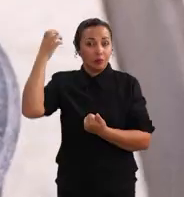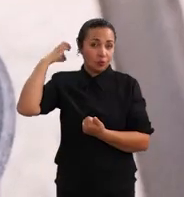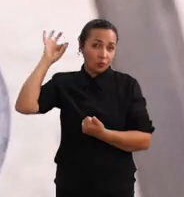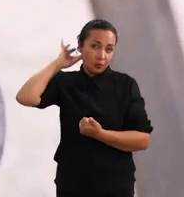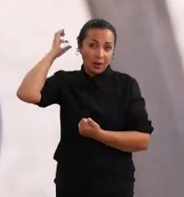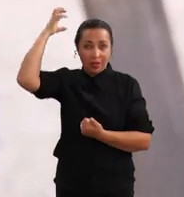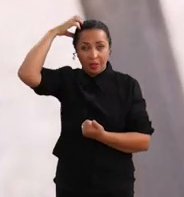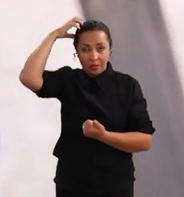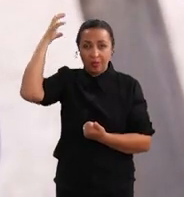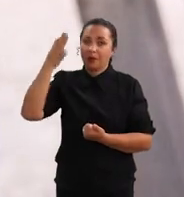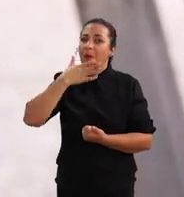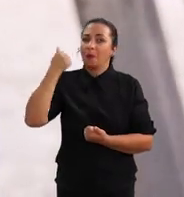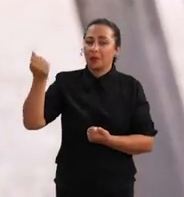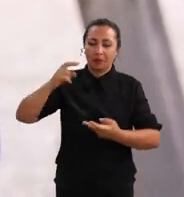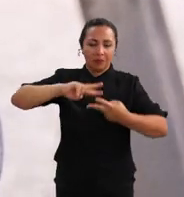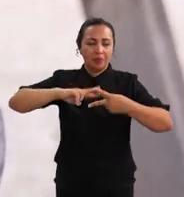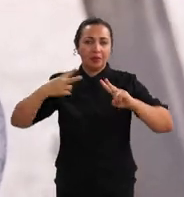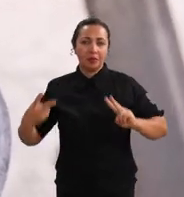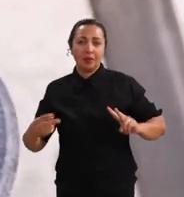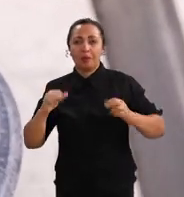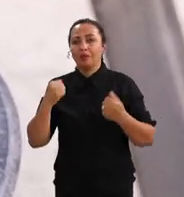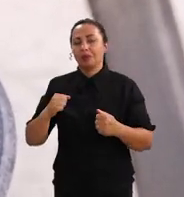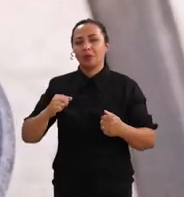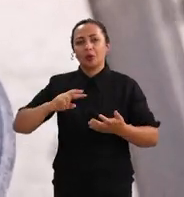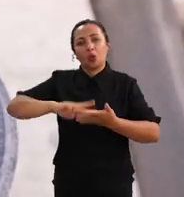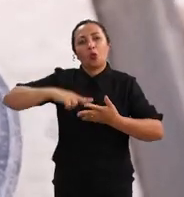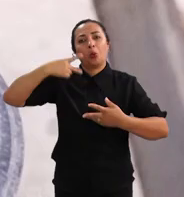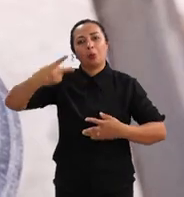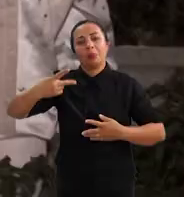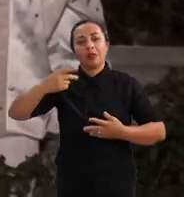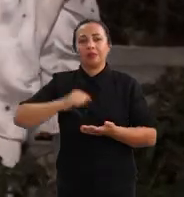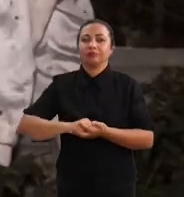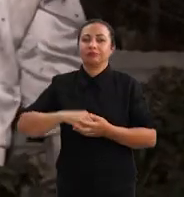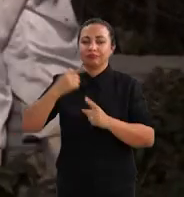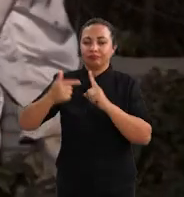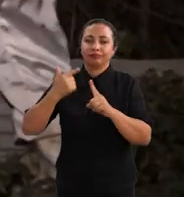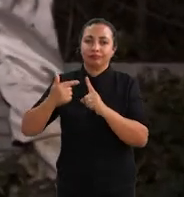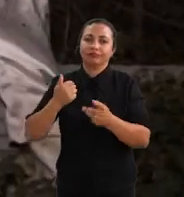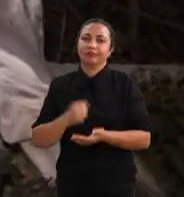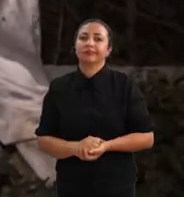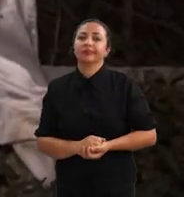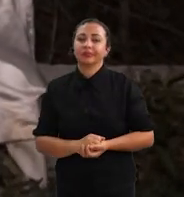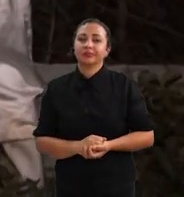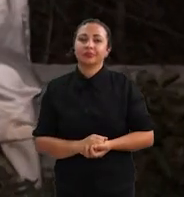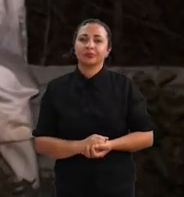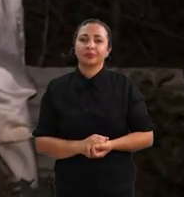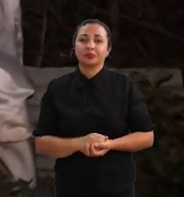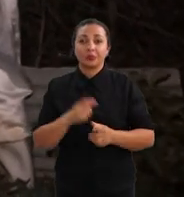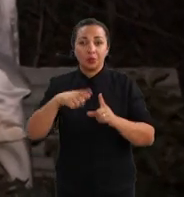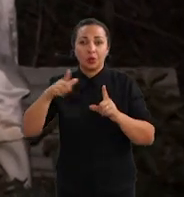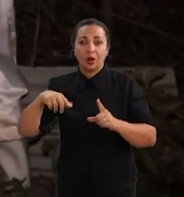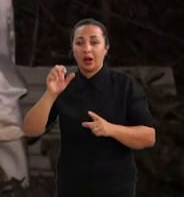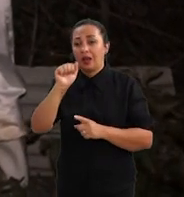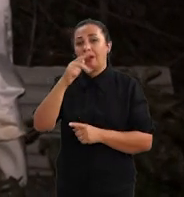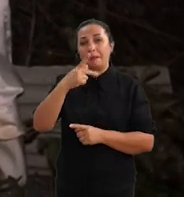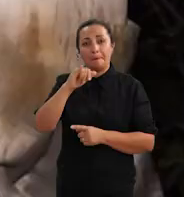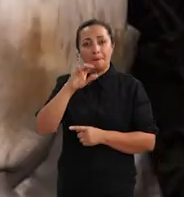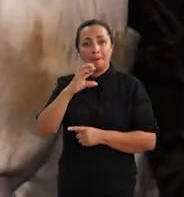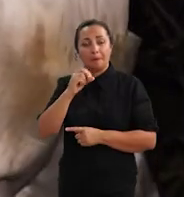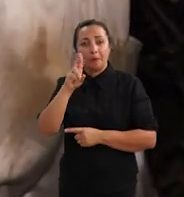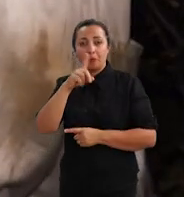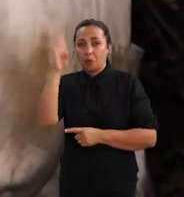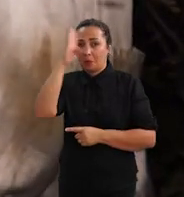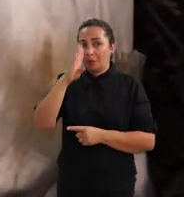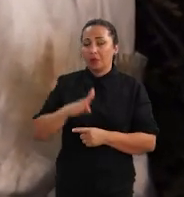e com melhoramento genético, você pode duplicar essa produção. Segundo dados da Confederação Brasileira de Apicultura,